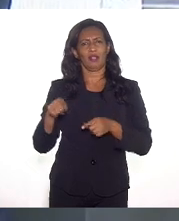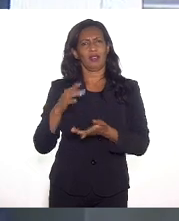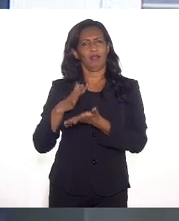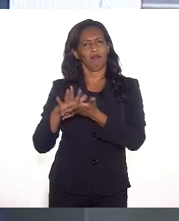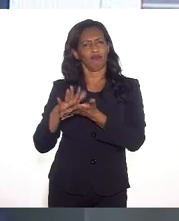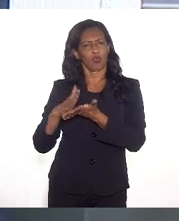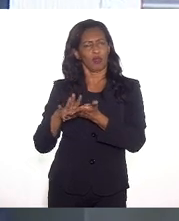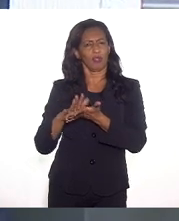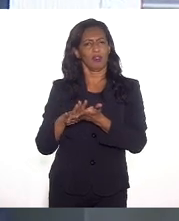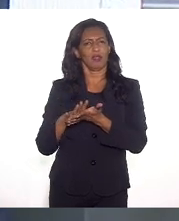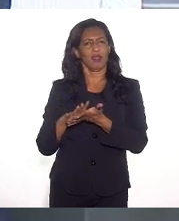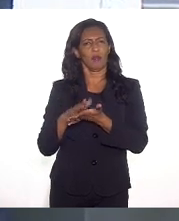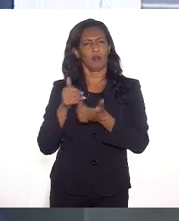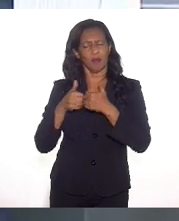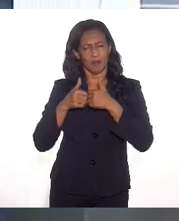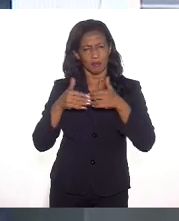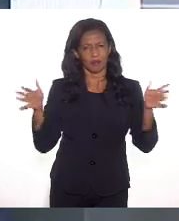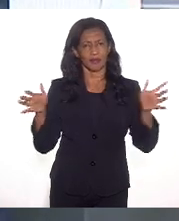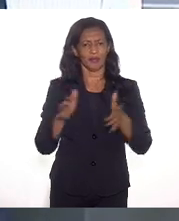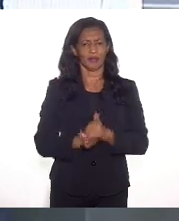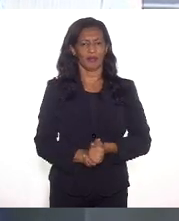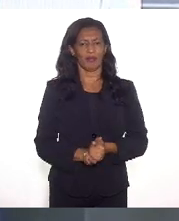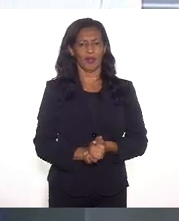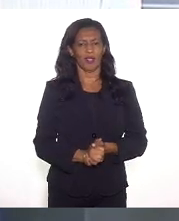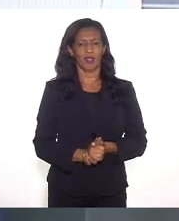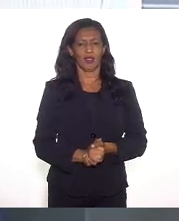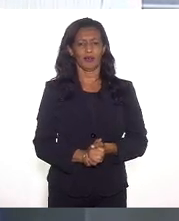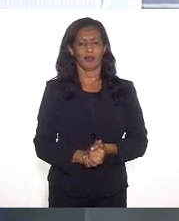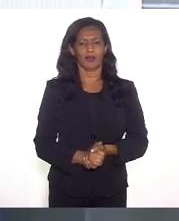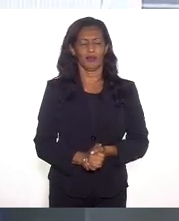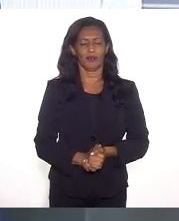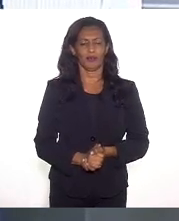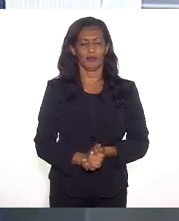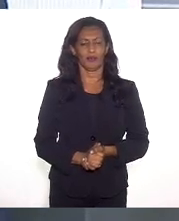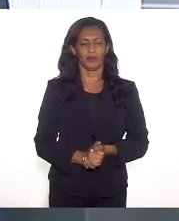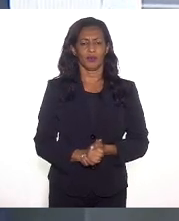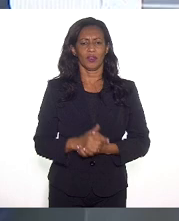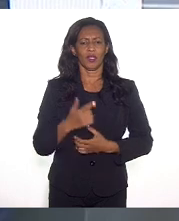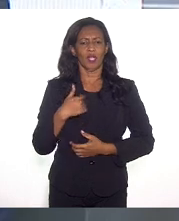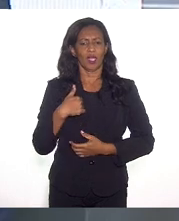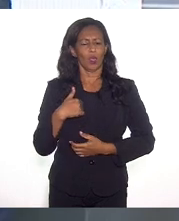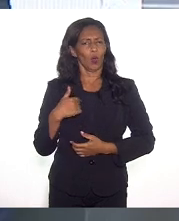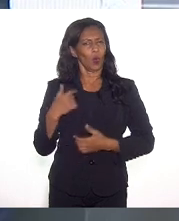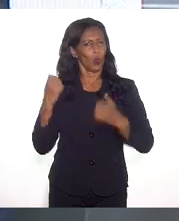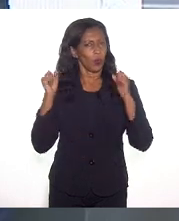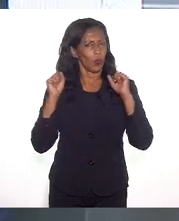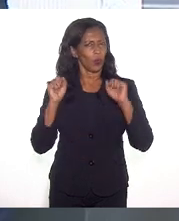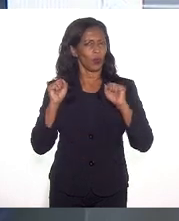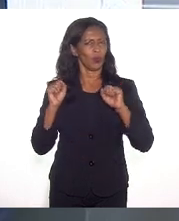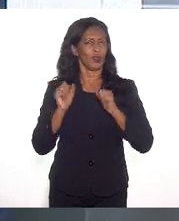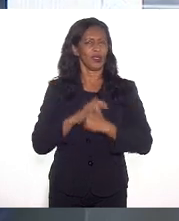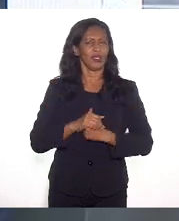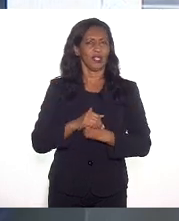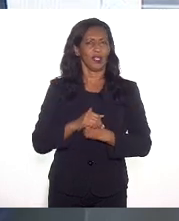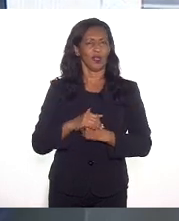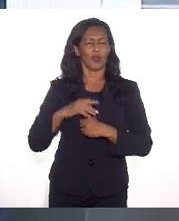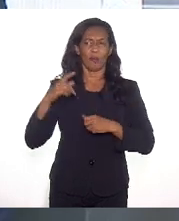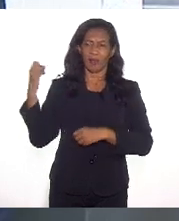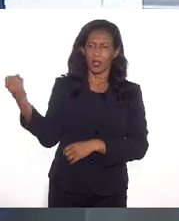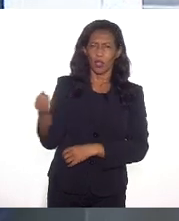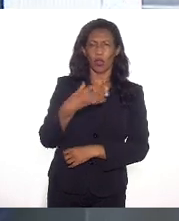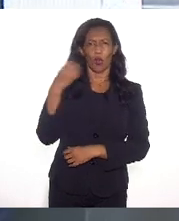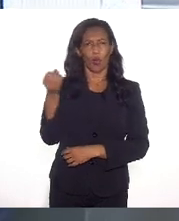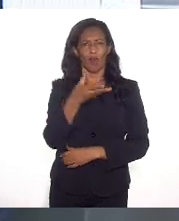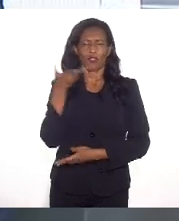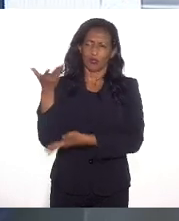projeto. Todos os governadores representados e torcendo muito para que novas iniciativas como essa venham